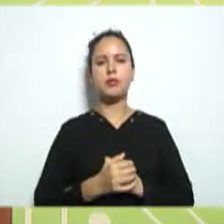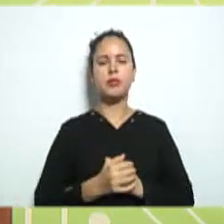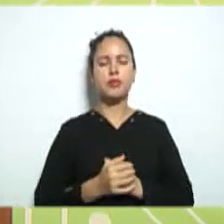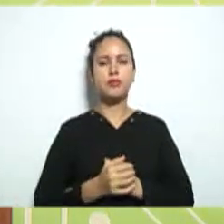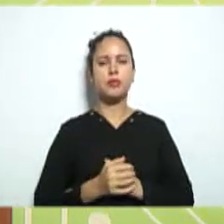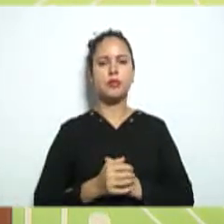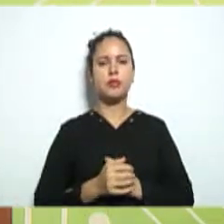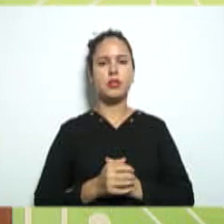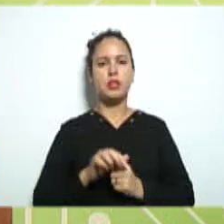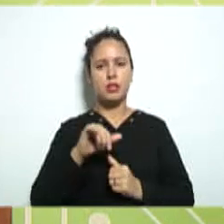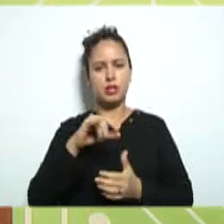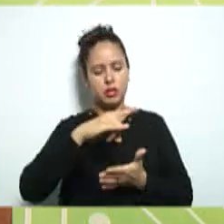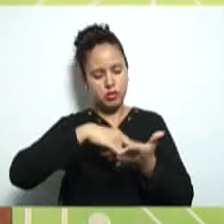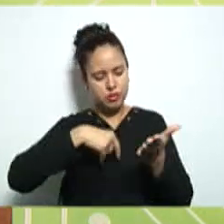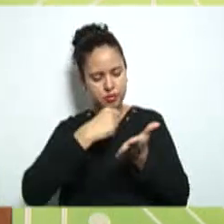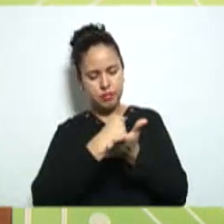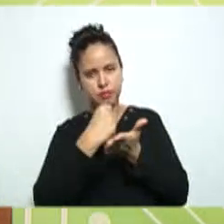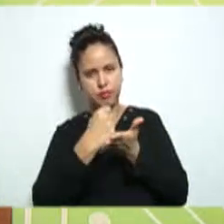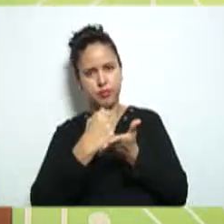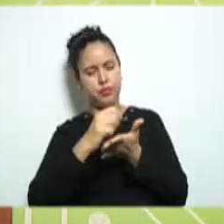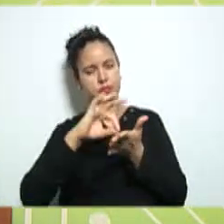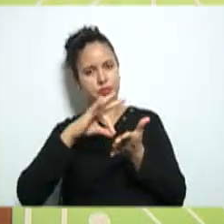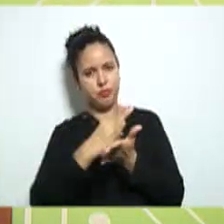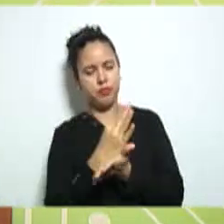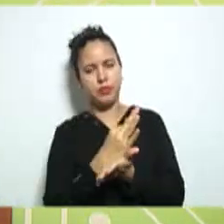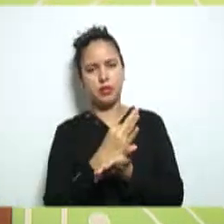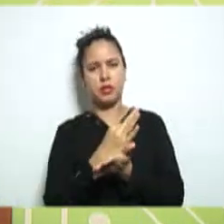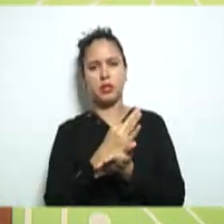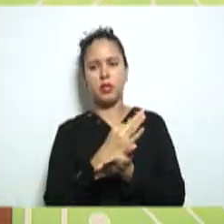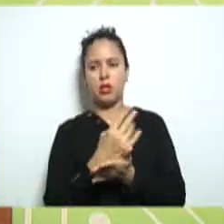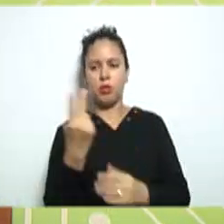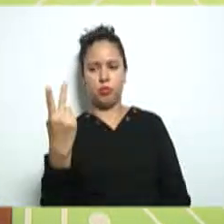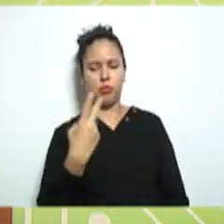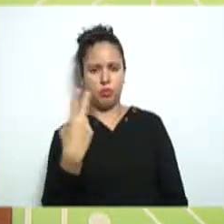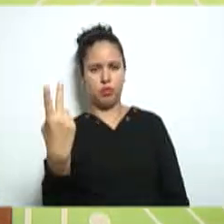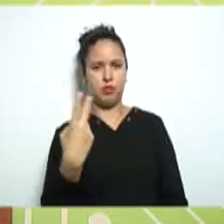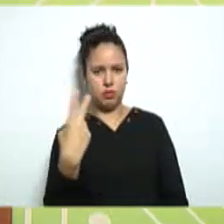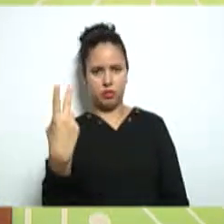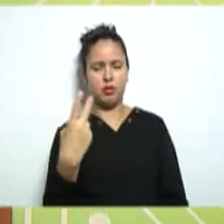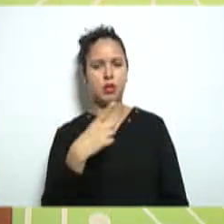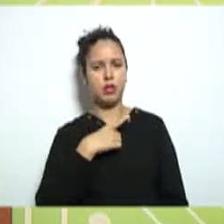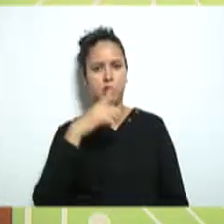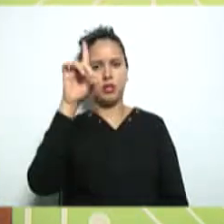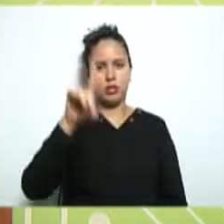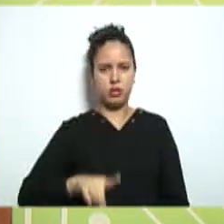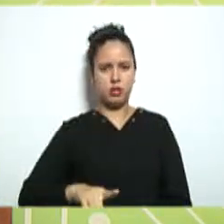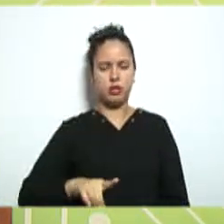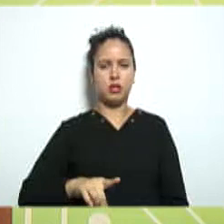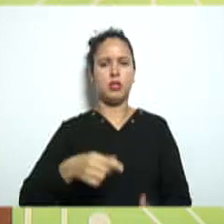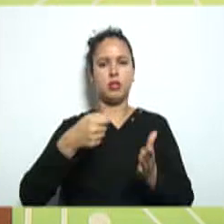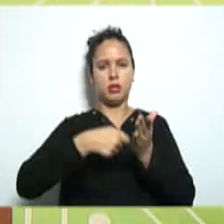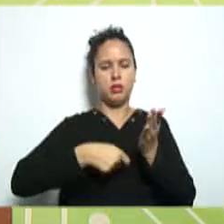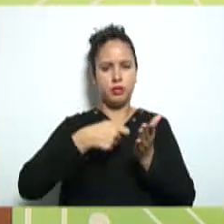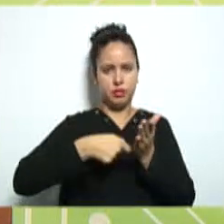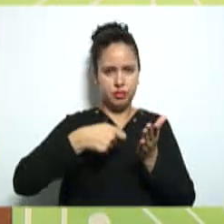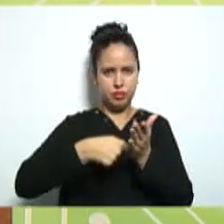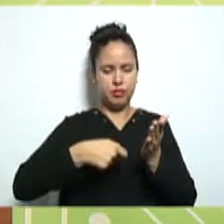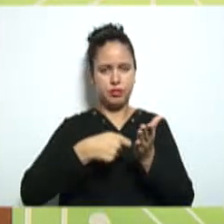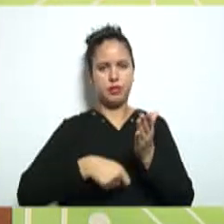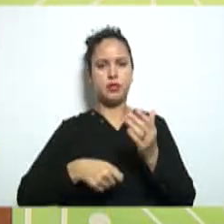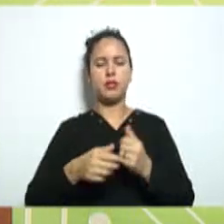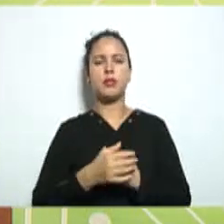feito esse contrato, ambas as partes têm direitos e têm deveres. Mas quando o contrato